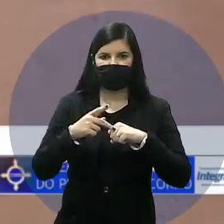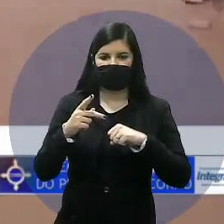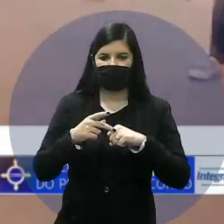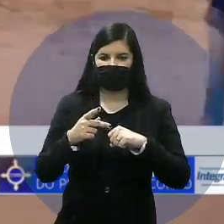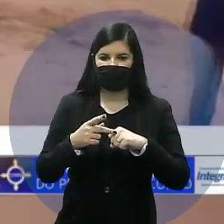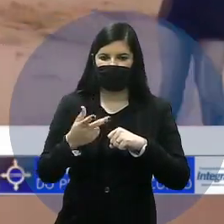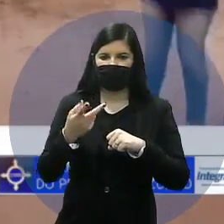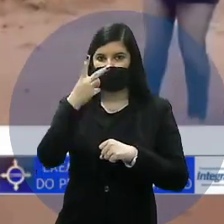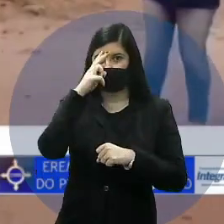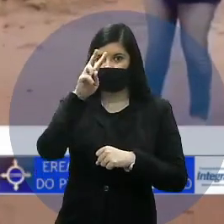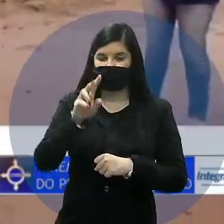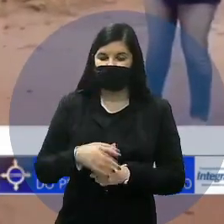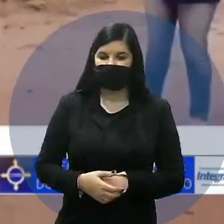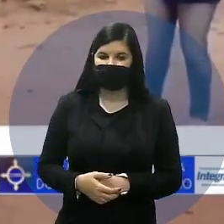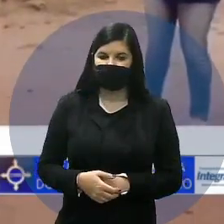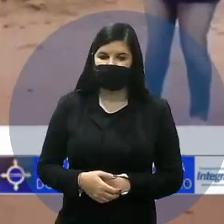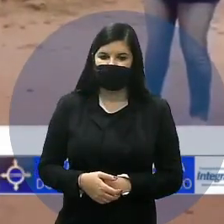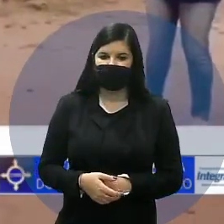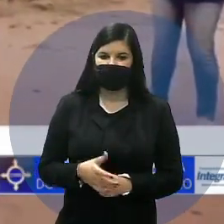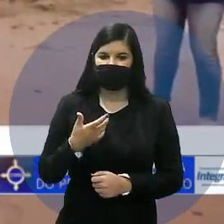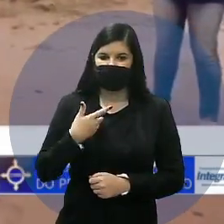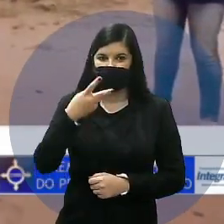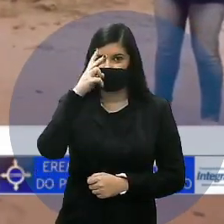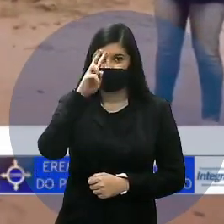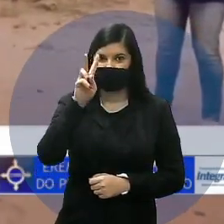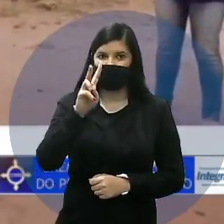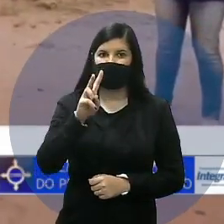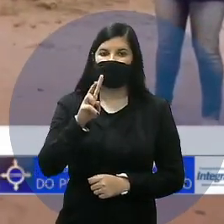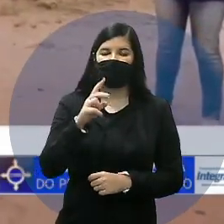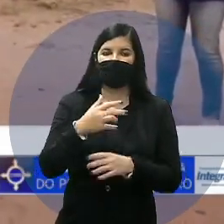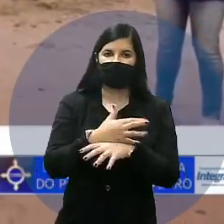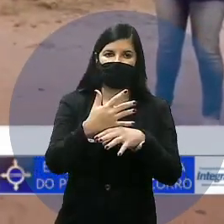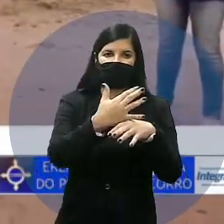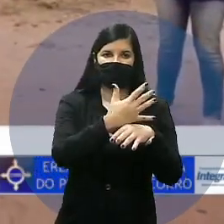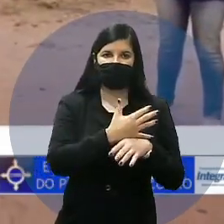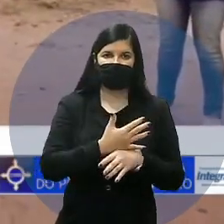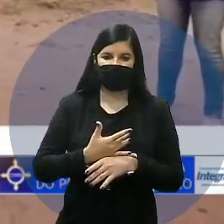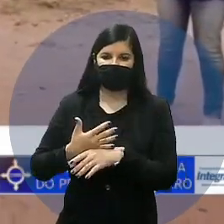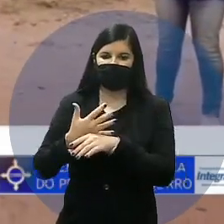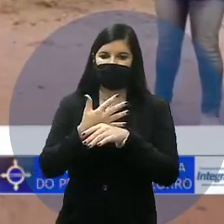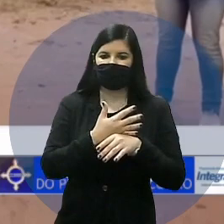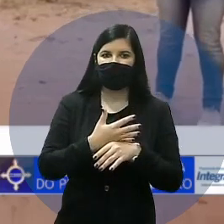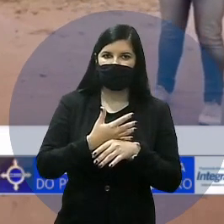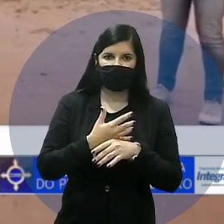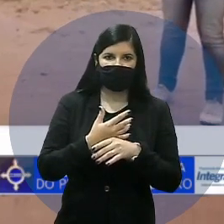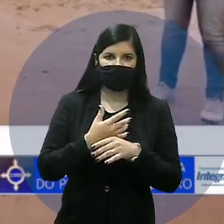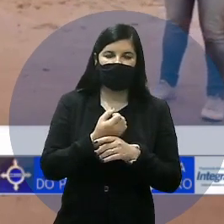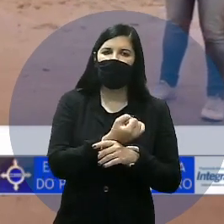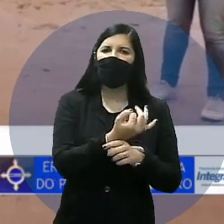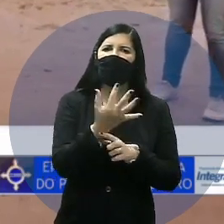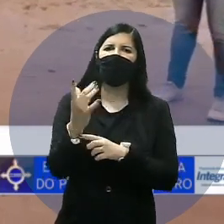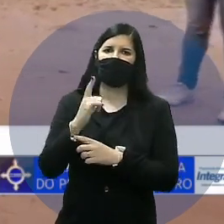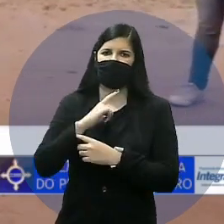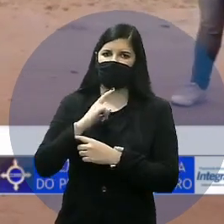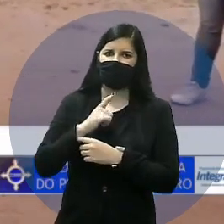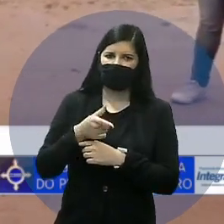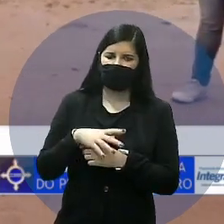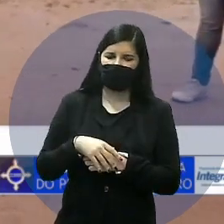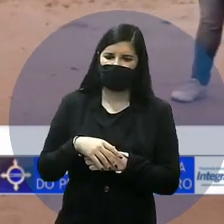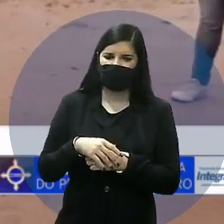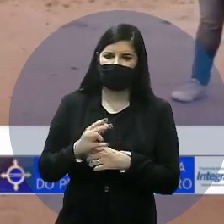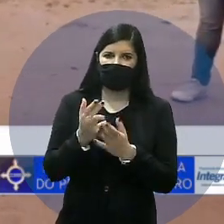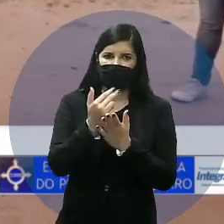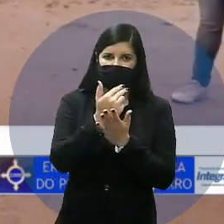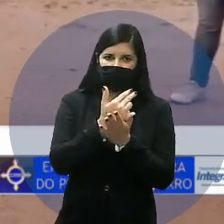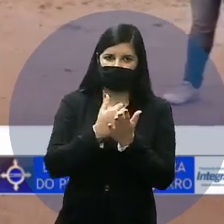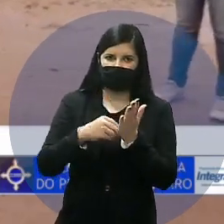lembrou? Alguém lembrou da quantidade de cidades que tem no bioma? Alguém aqui no desenho